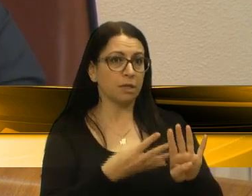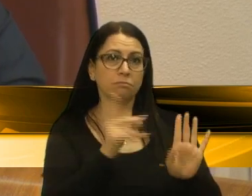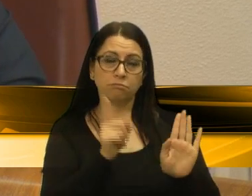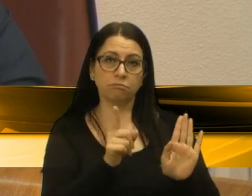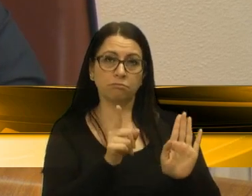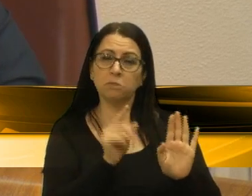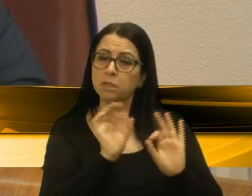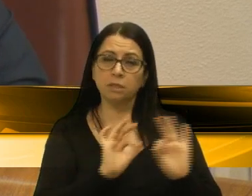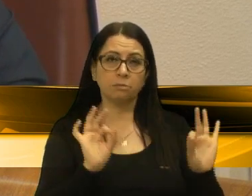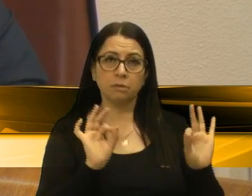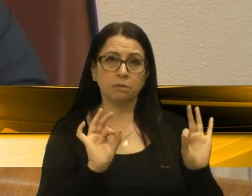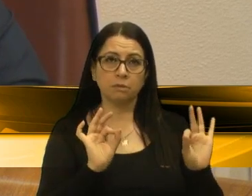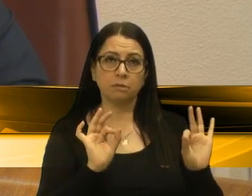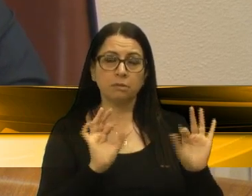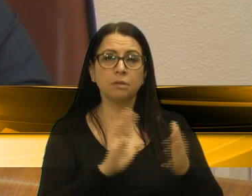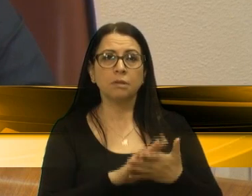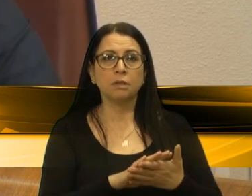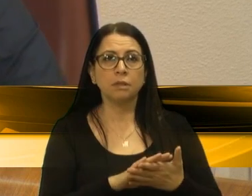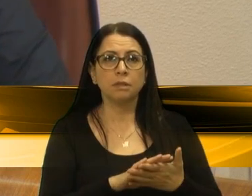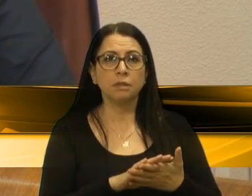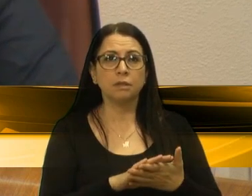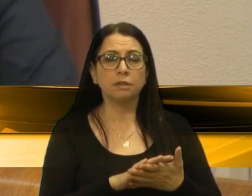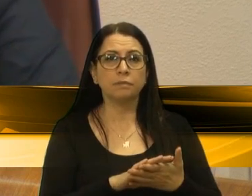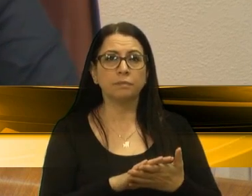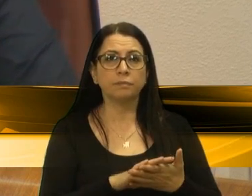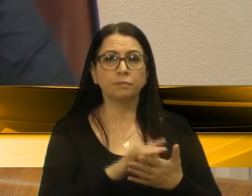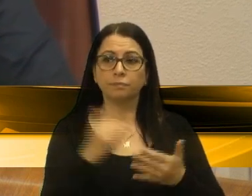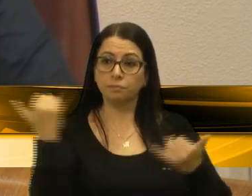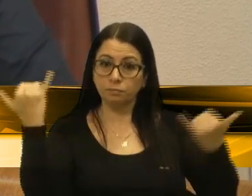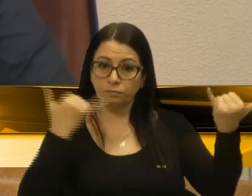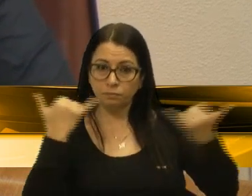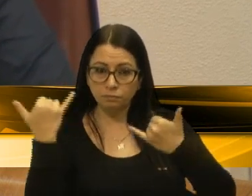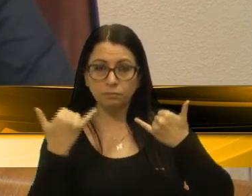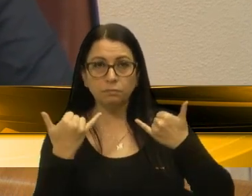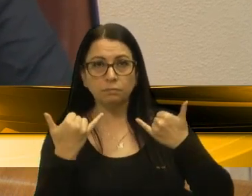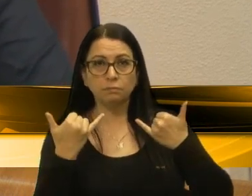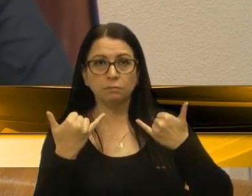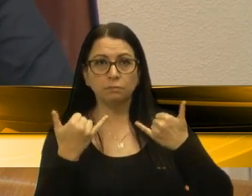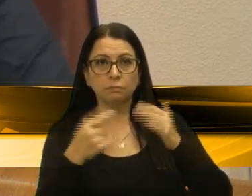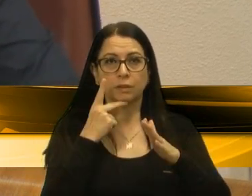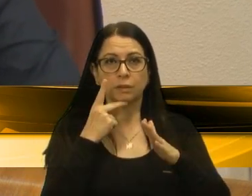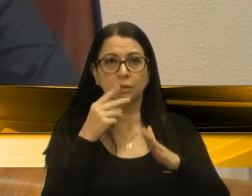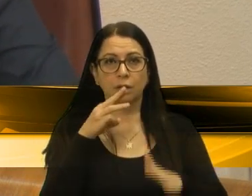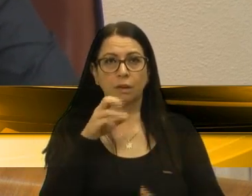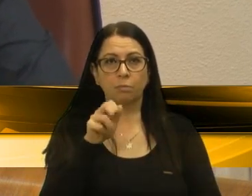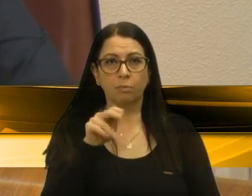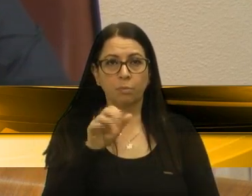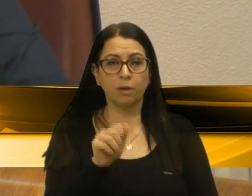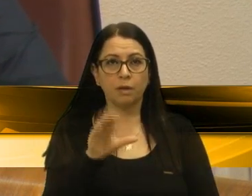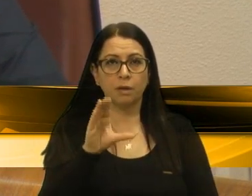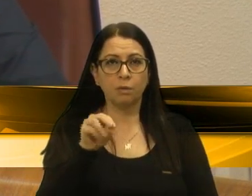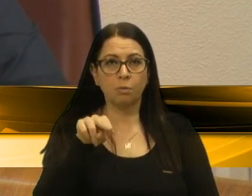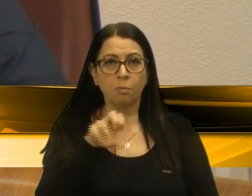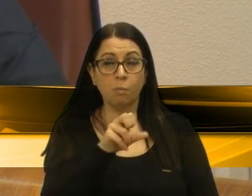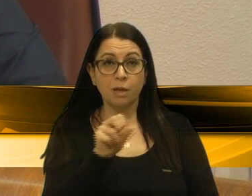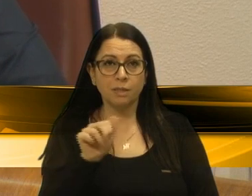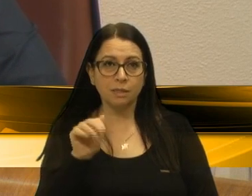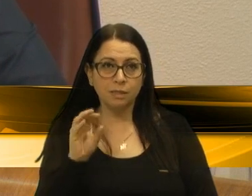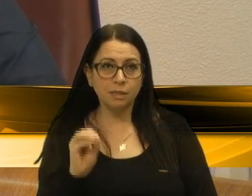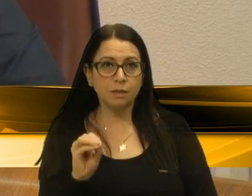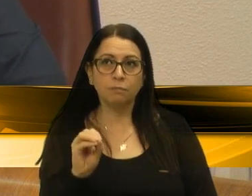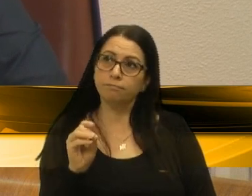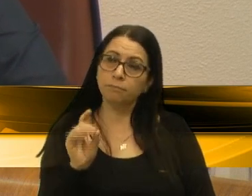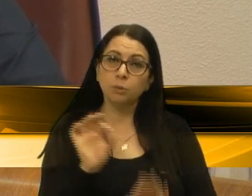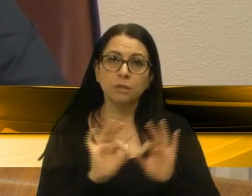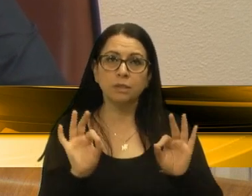Eu posso deixar disponível para quem quiser ver depois. 2009, Pois não, vereador. A doutora